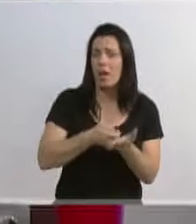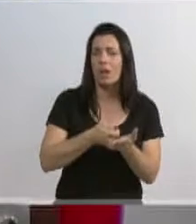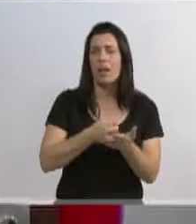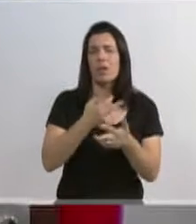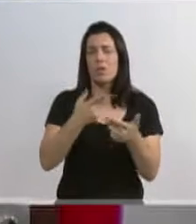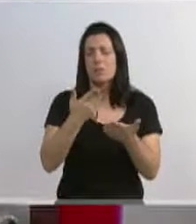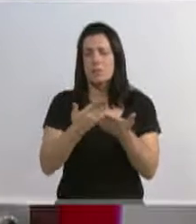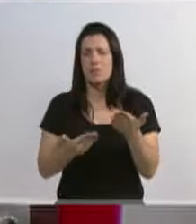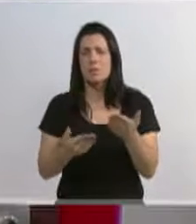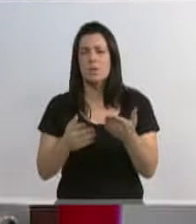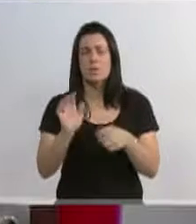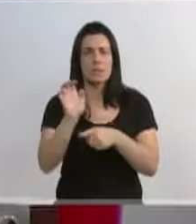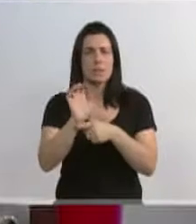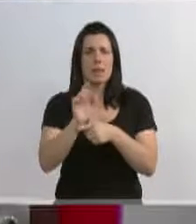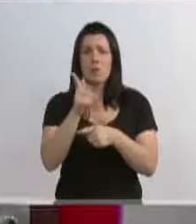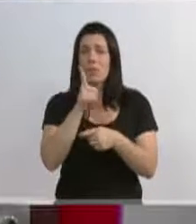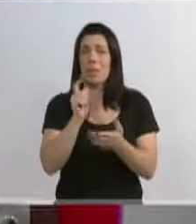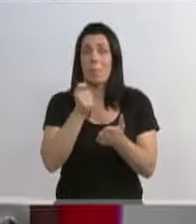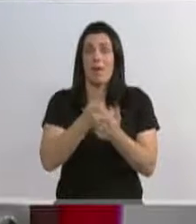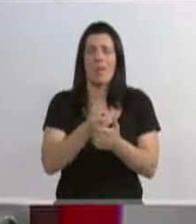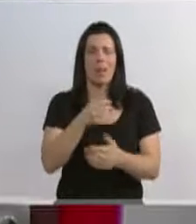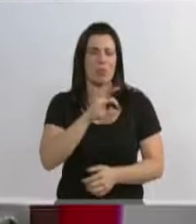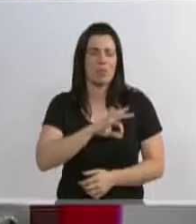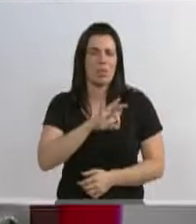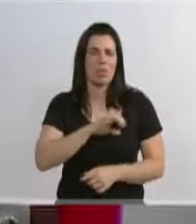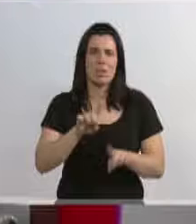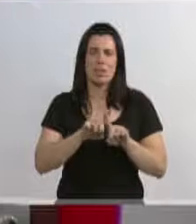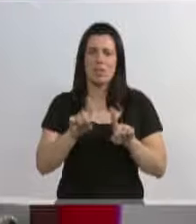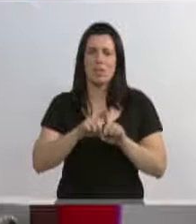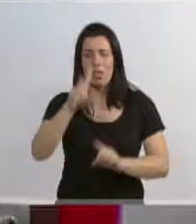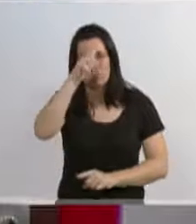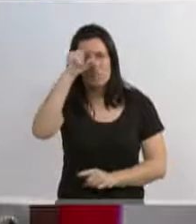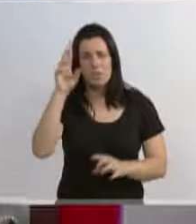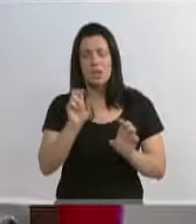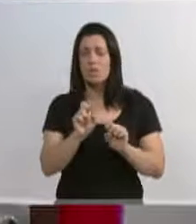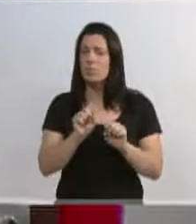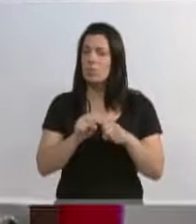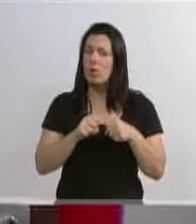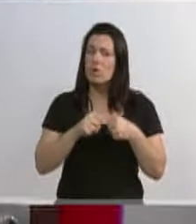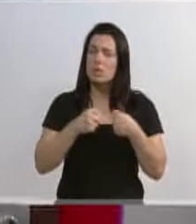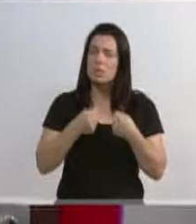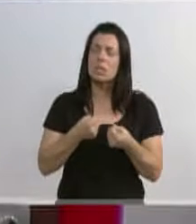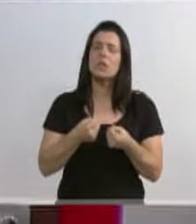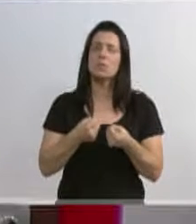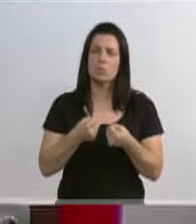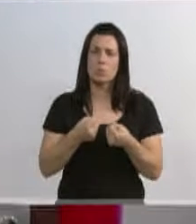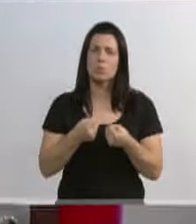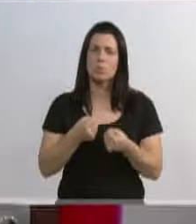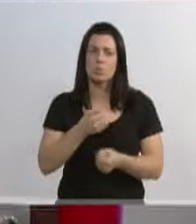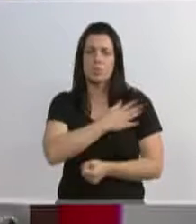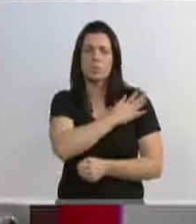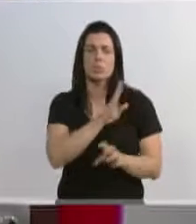estados não conseguem pagar o salário. O esforço do Executivo Municipal, do Governo Municipal, é em repor